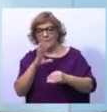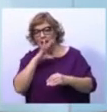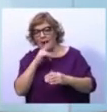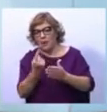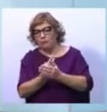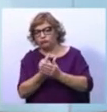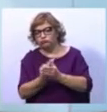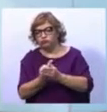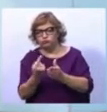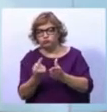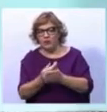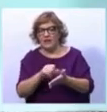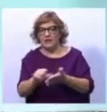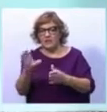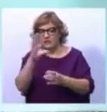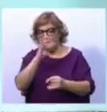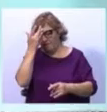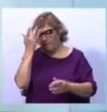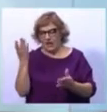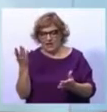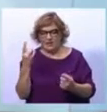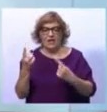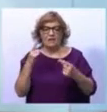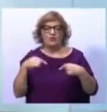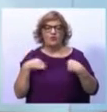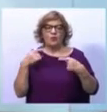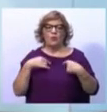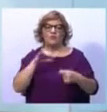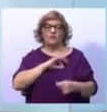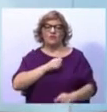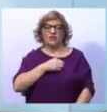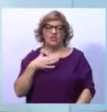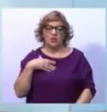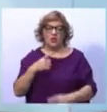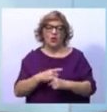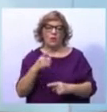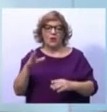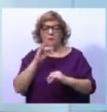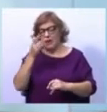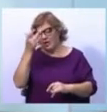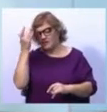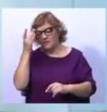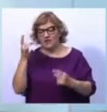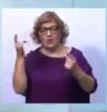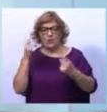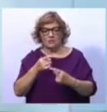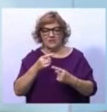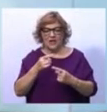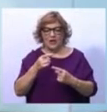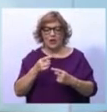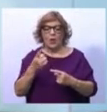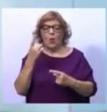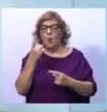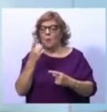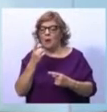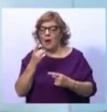sozinhas desistem mais facilmente, às vezes os próprios profissionais de saúde, porque é muito mais fácil iniciarmos uma fórmula